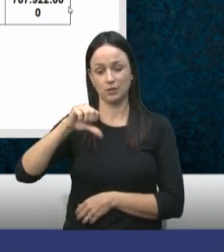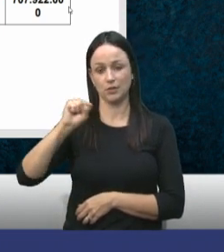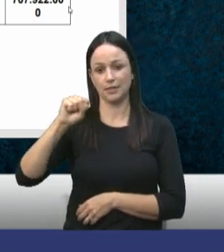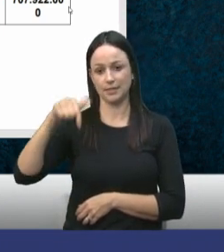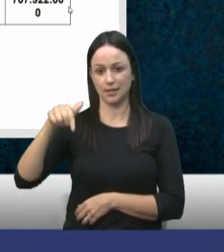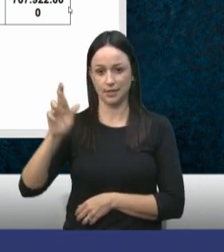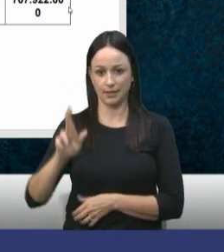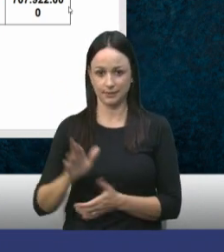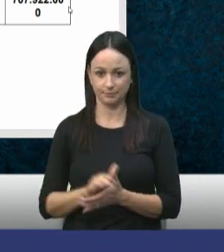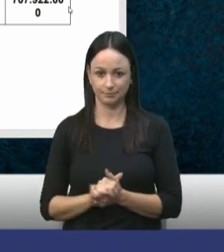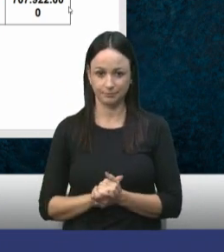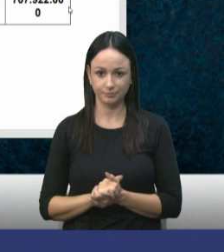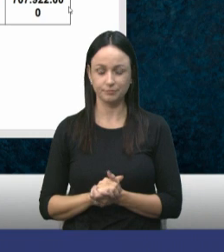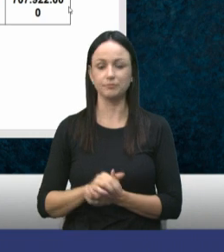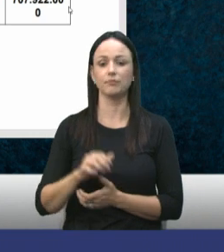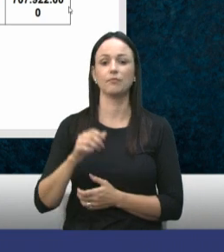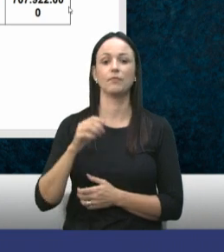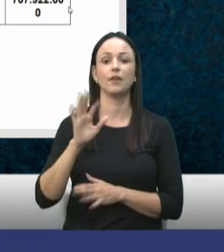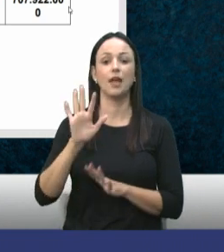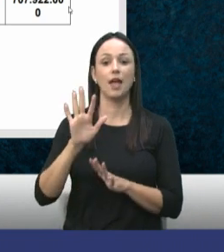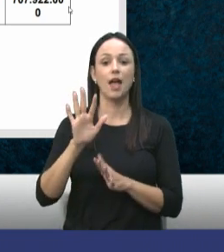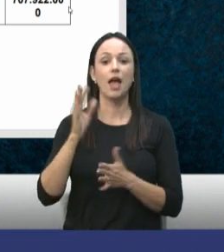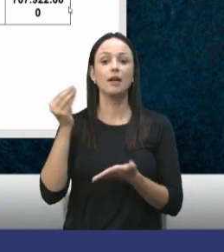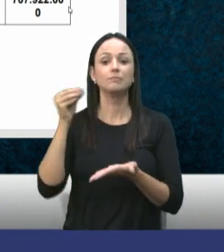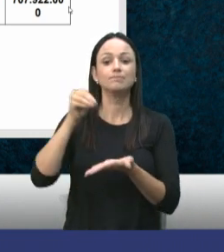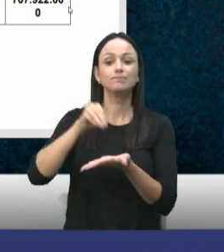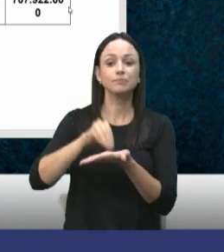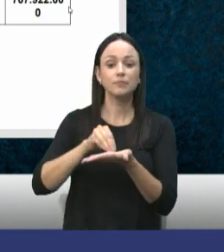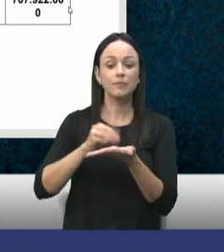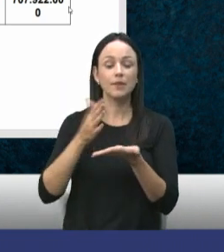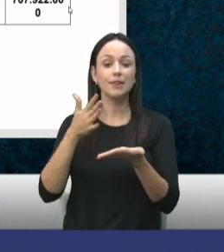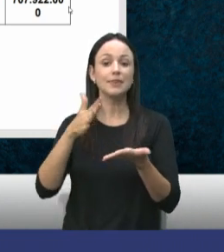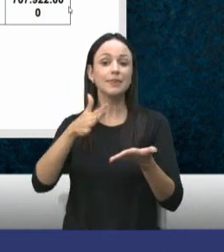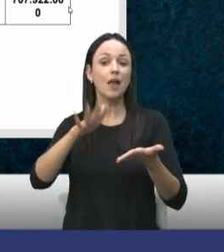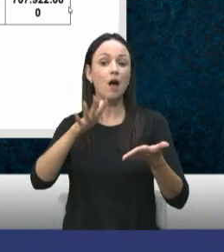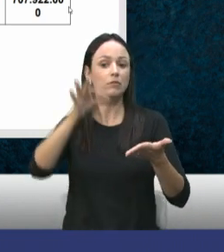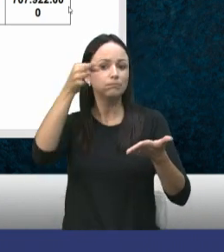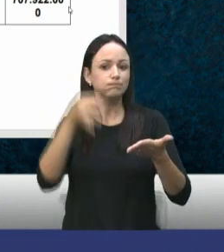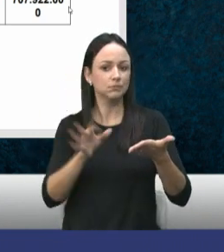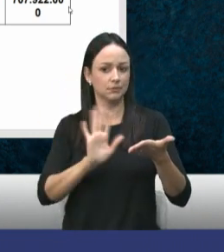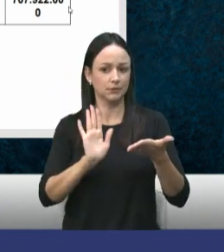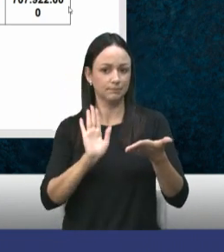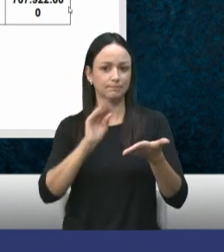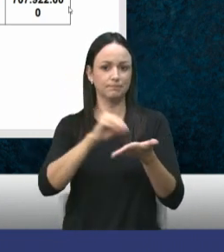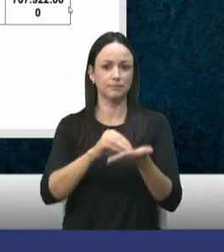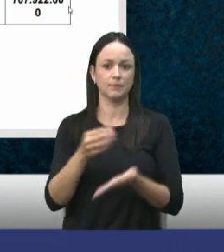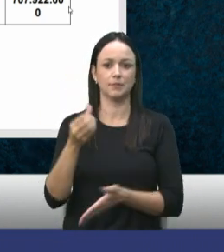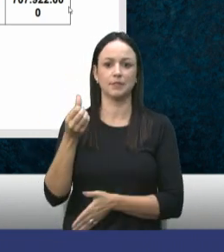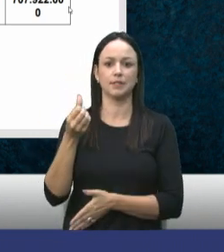R$575.619.987. Receita prevista inicialmente para o exercício em curso,